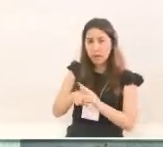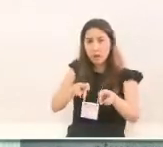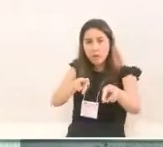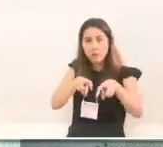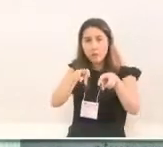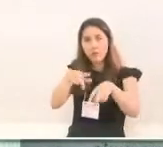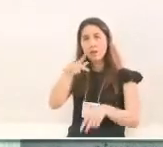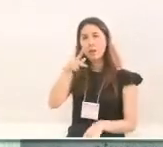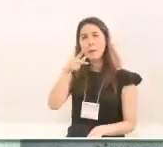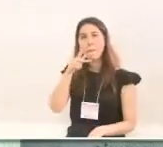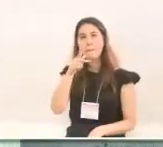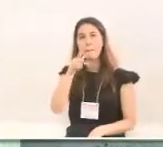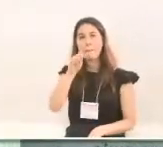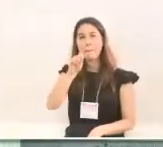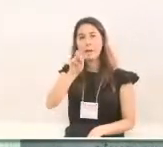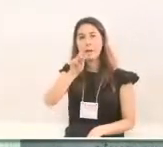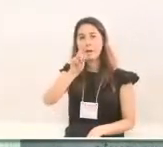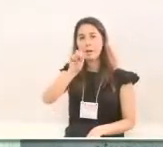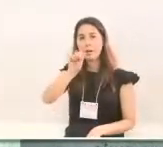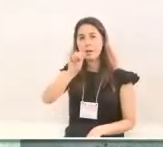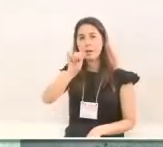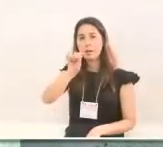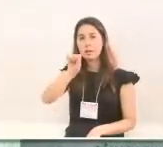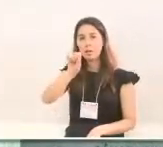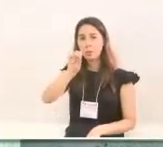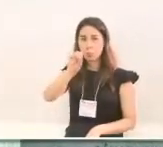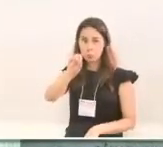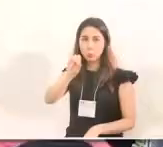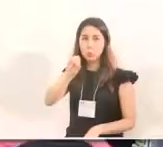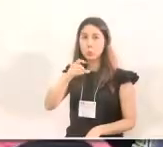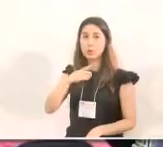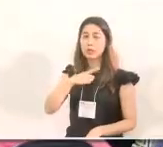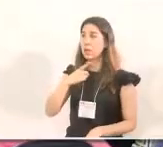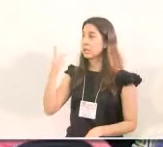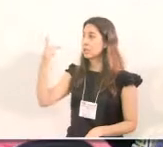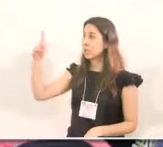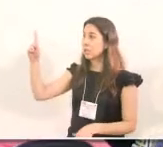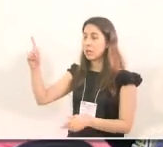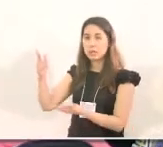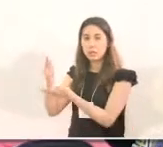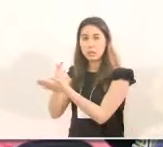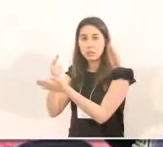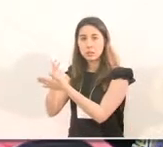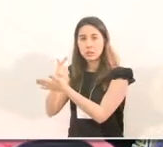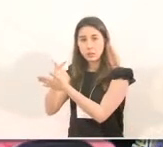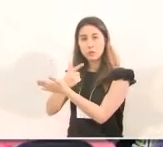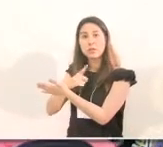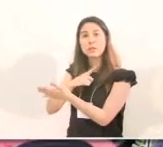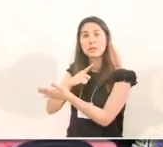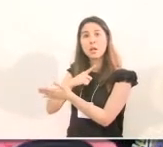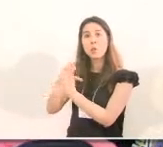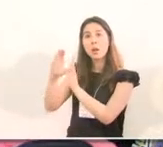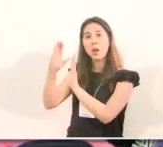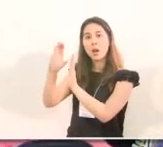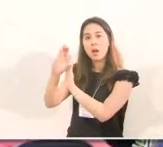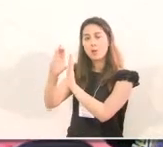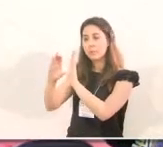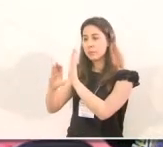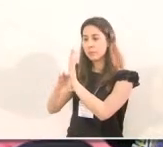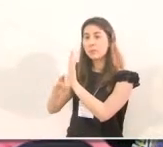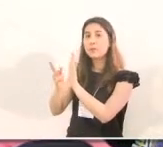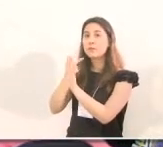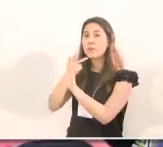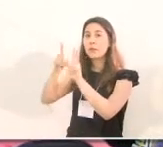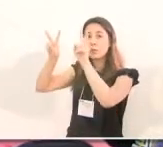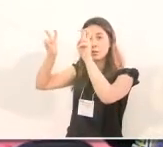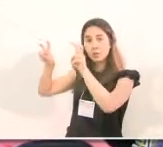campus de são joão capítulo muito é é especial sobre a fazenda paraíso ea figura do coronel joaquim josé tinha